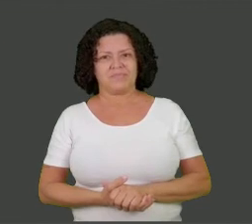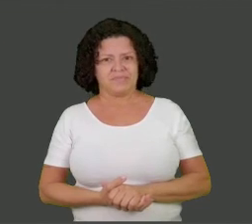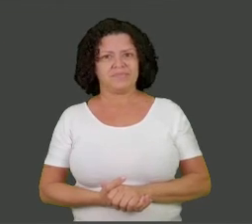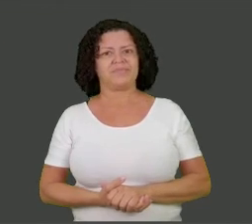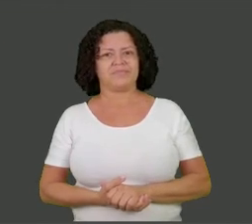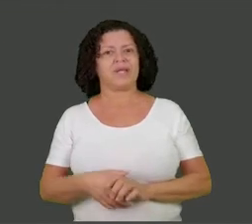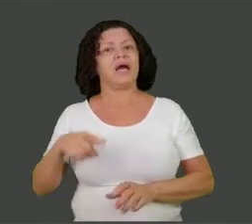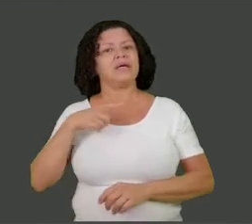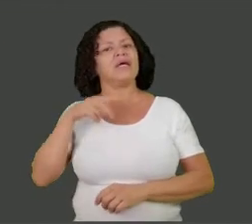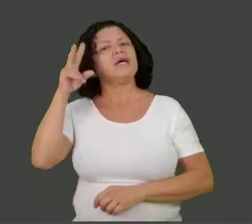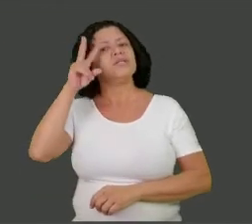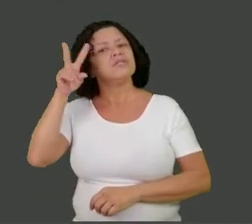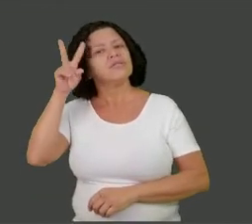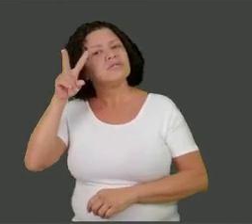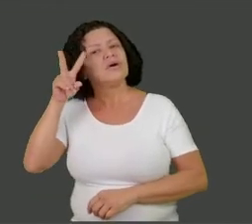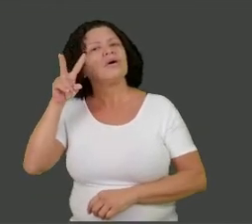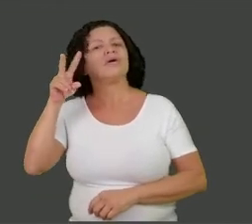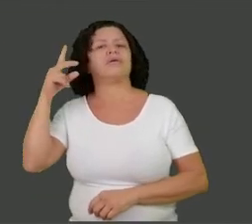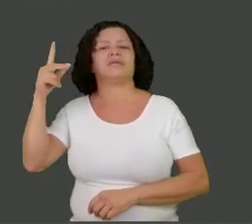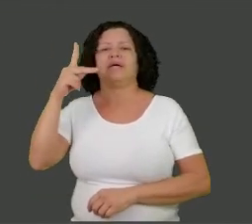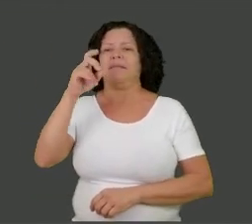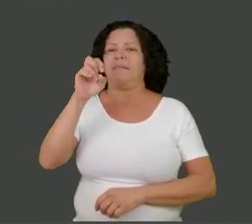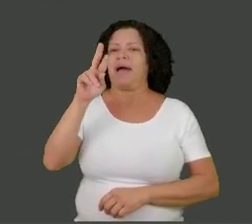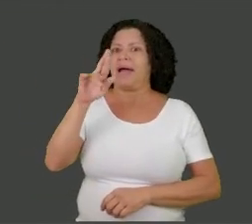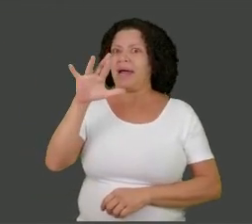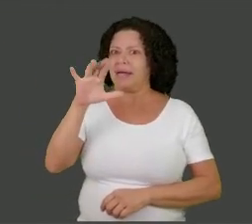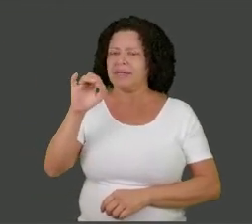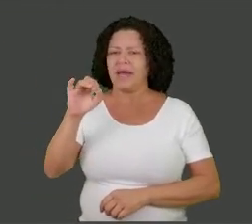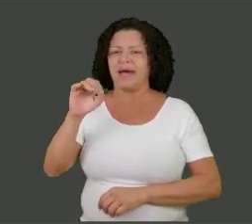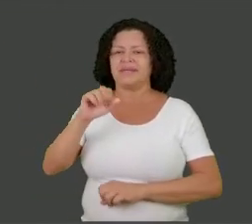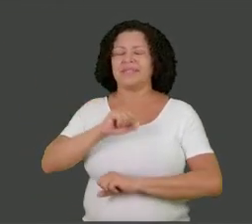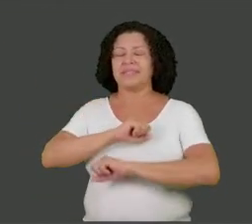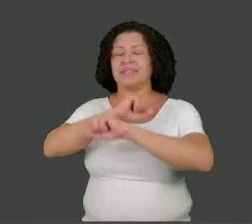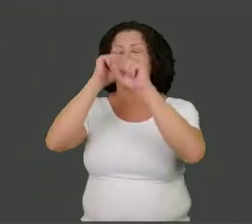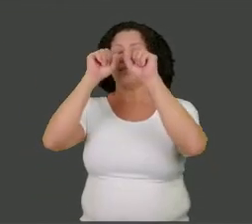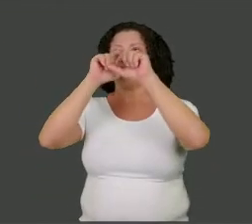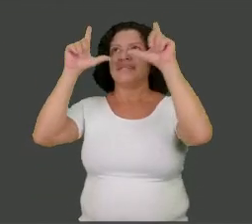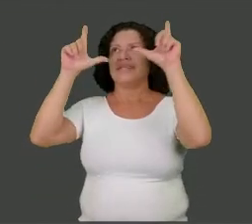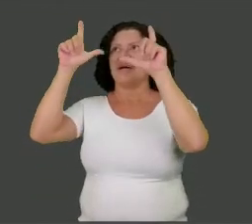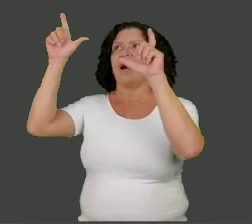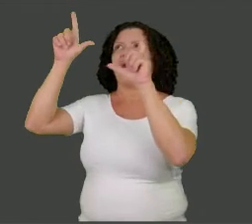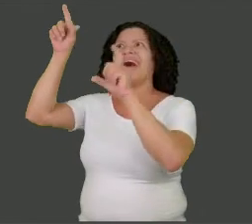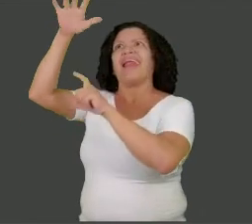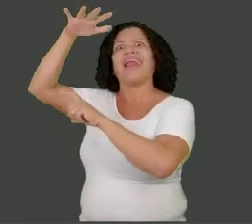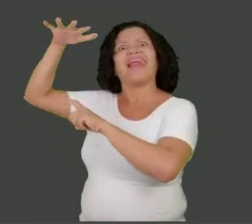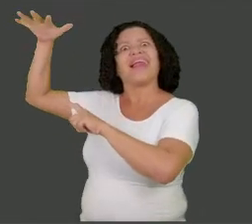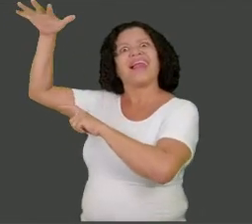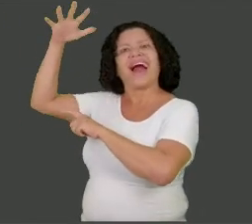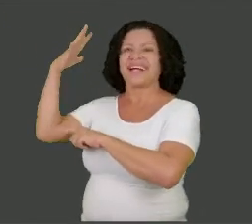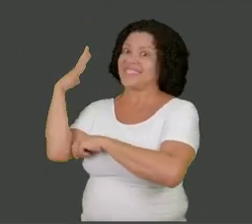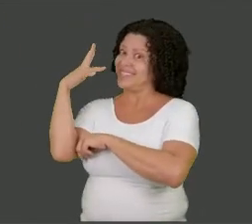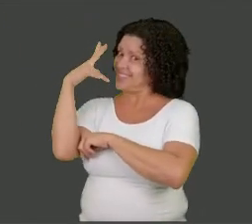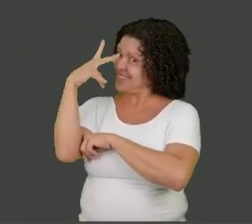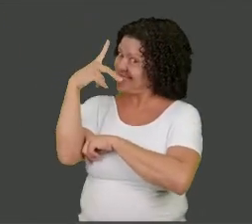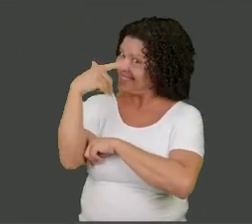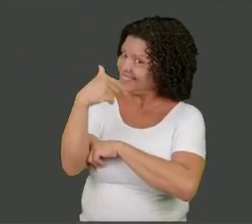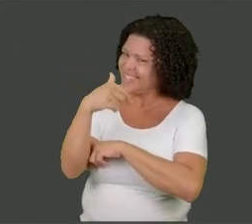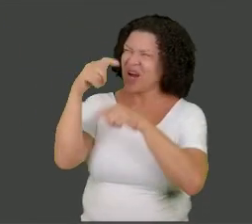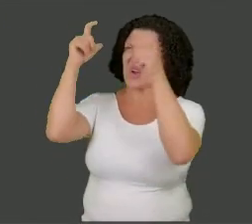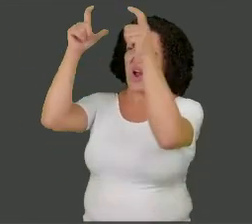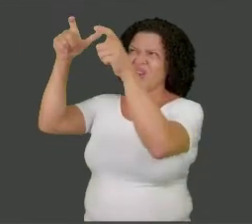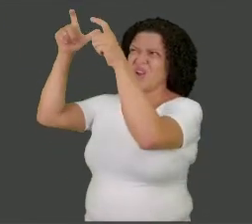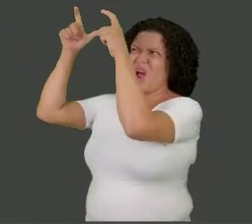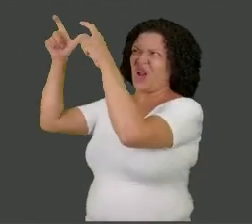Ou ainda, né, vimos a história de Patrícia, que acorda do seu desencarne numa